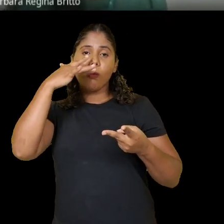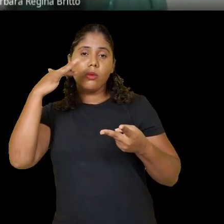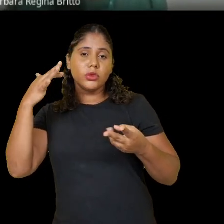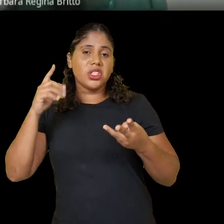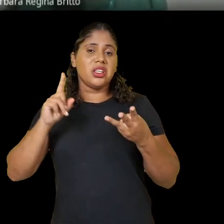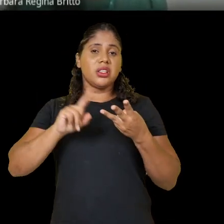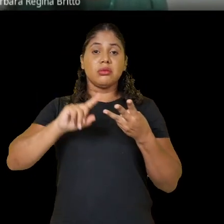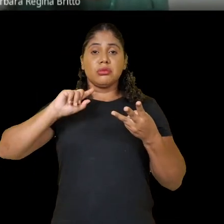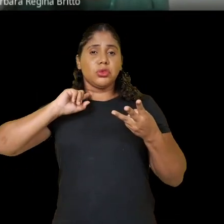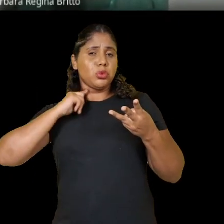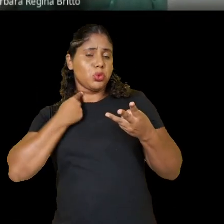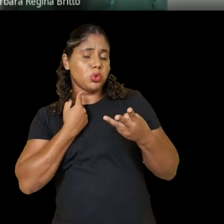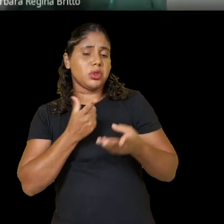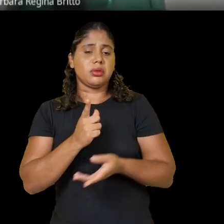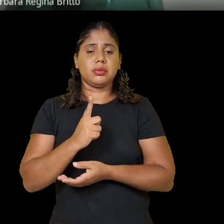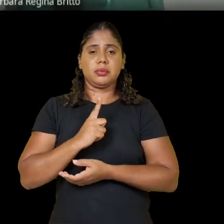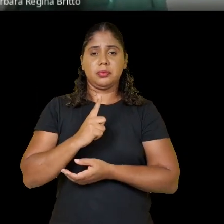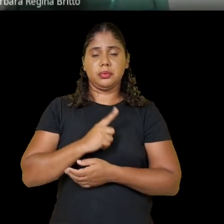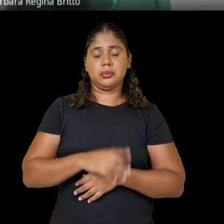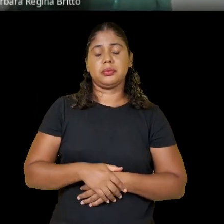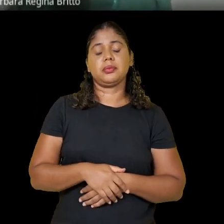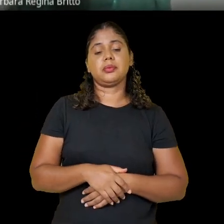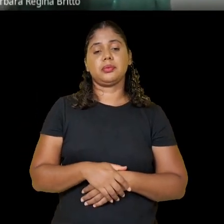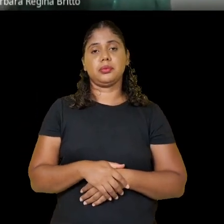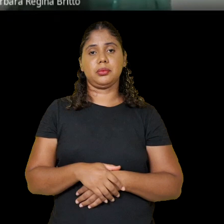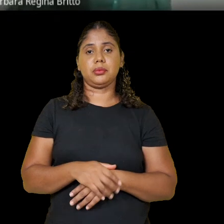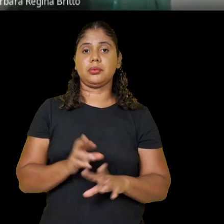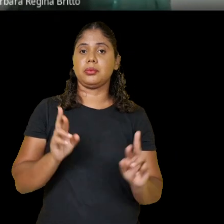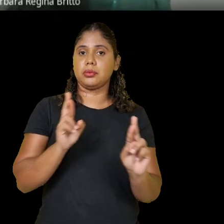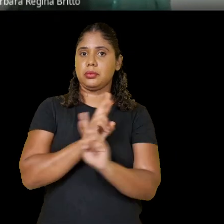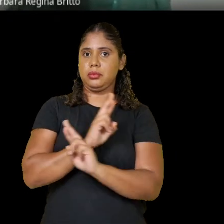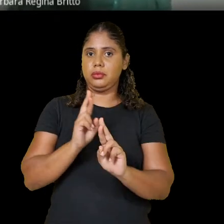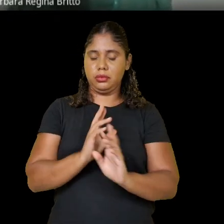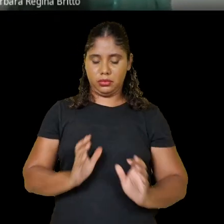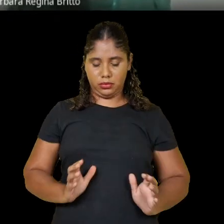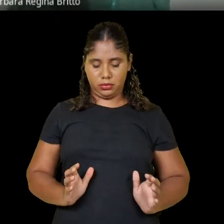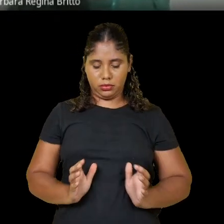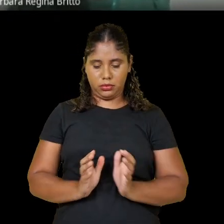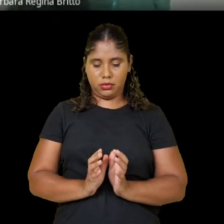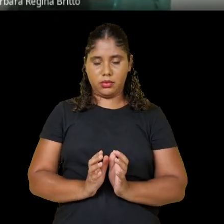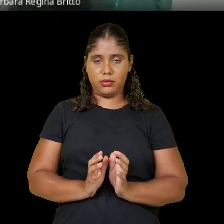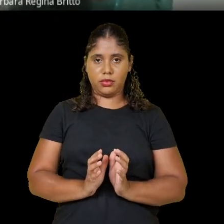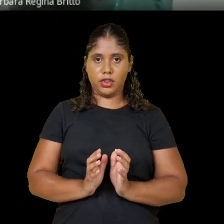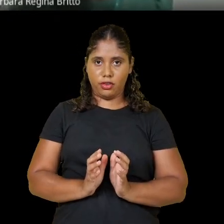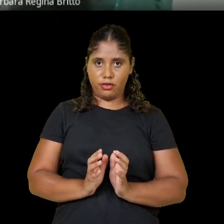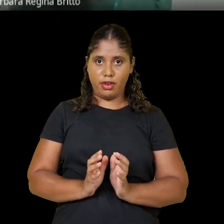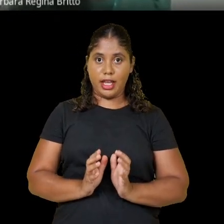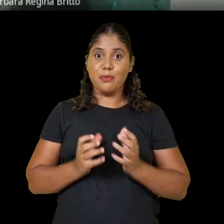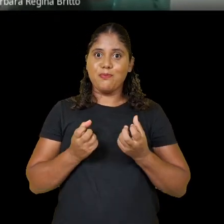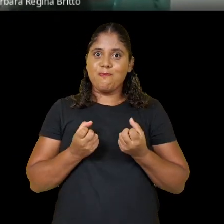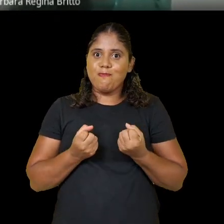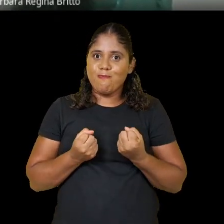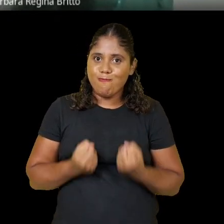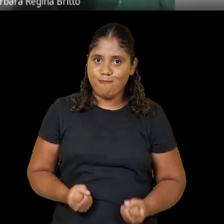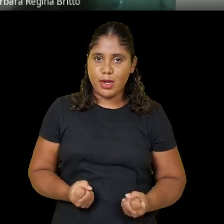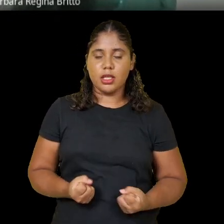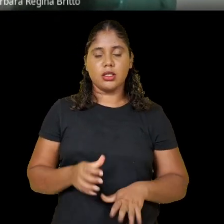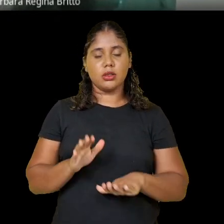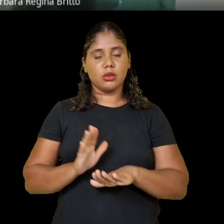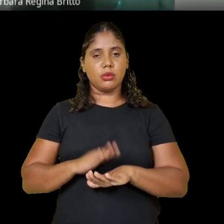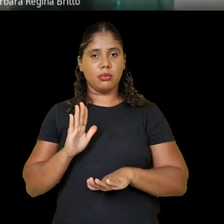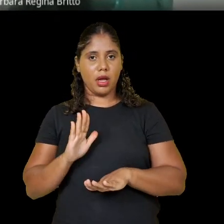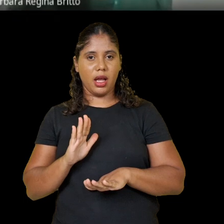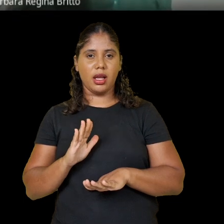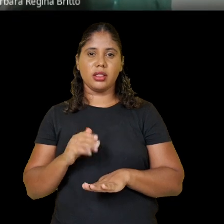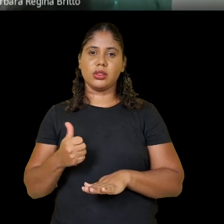ou não, tá? Em relação ao útero, o útero ele vai aumentar de peso,